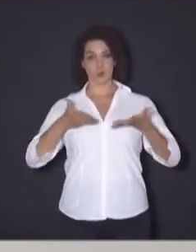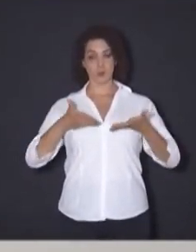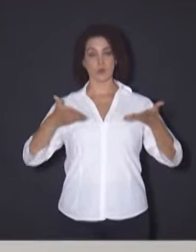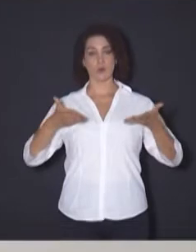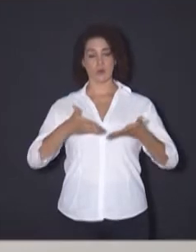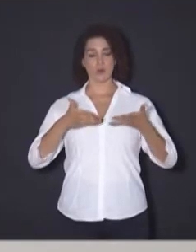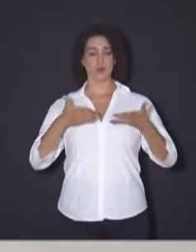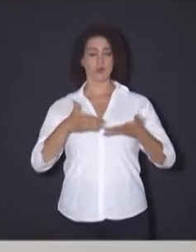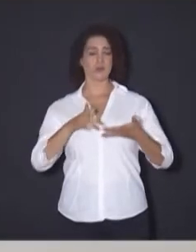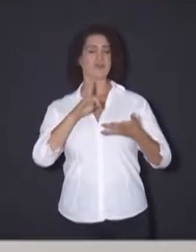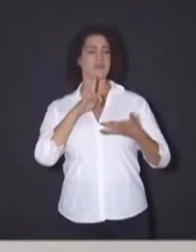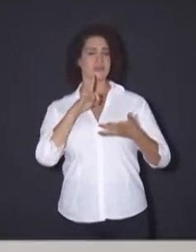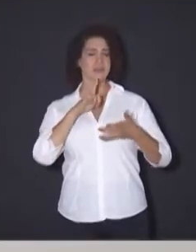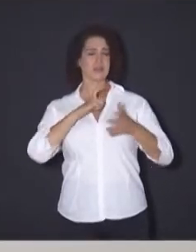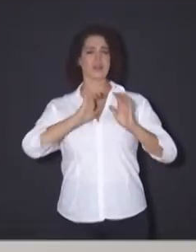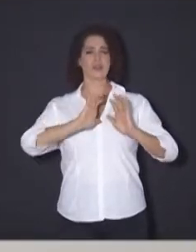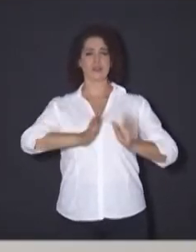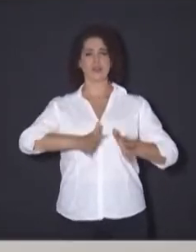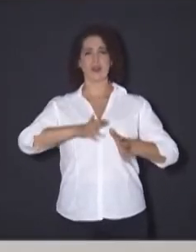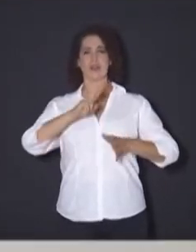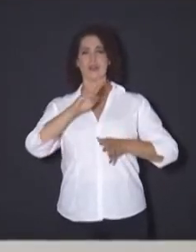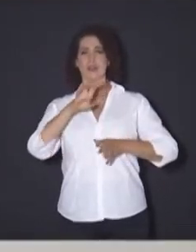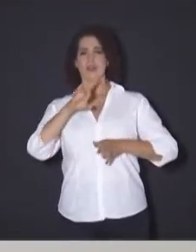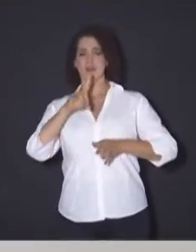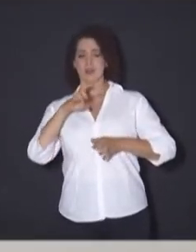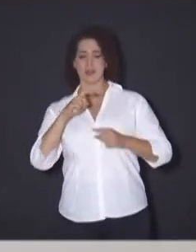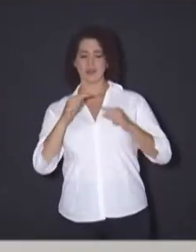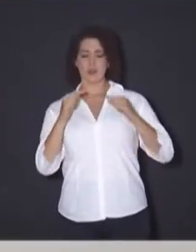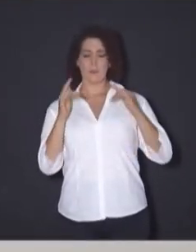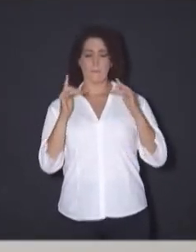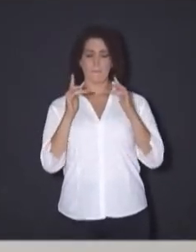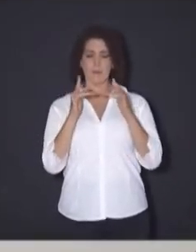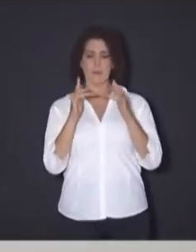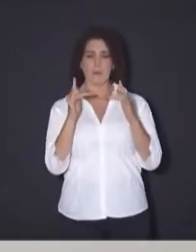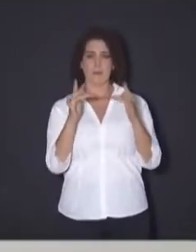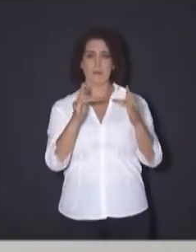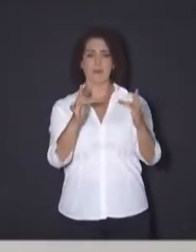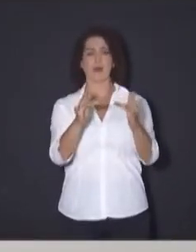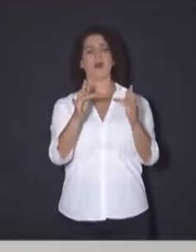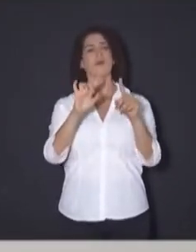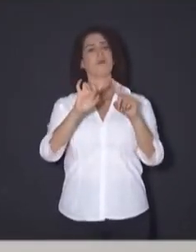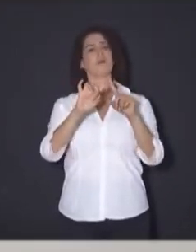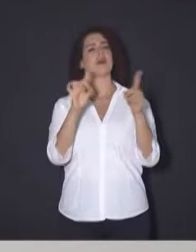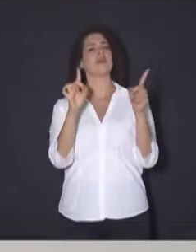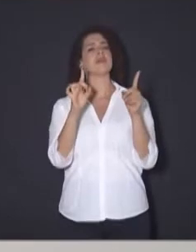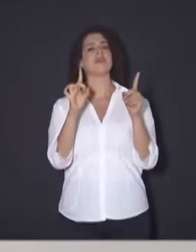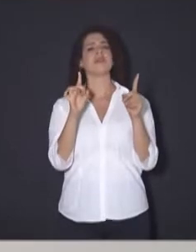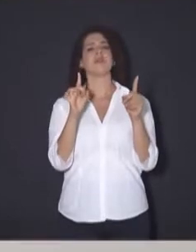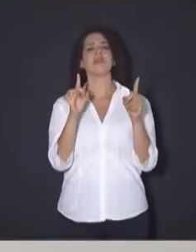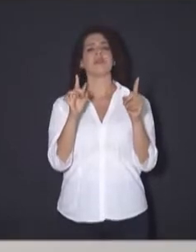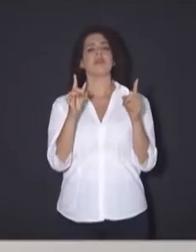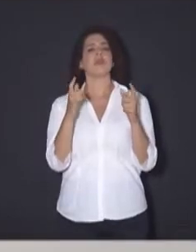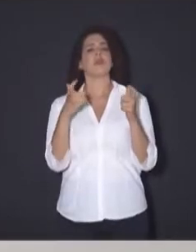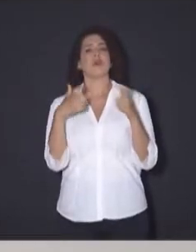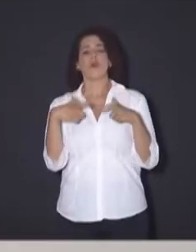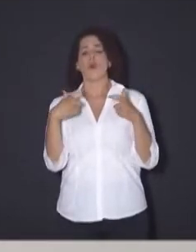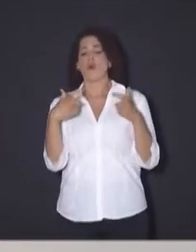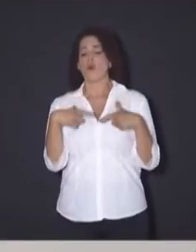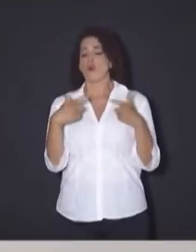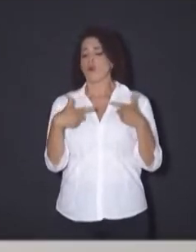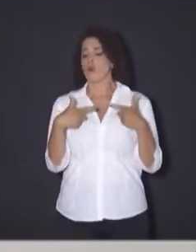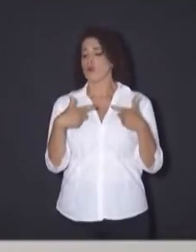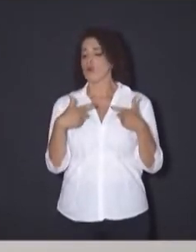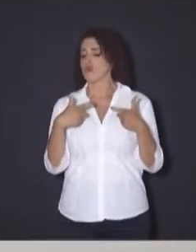as redes tem que mostrar os ver o seguinte aonde nós aonde é que nós pisamos e